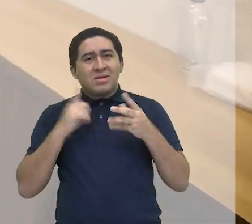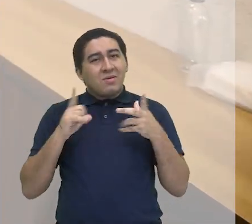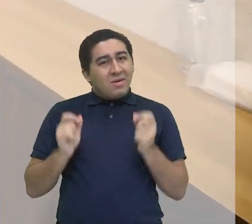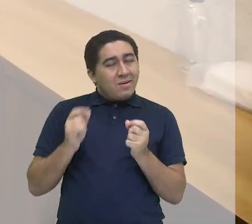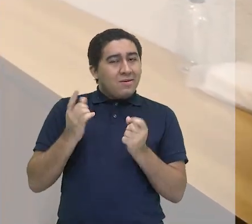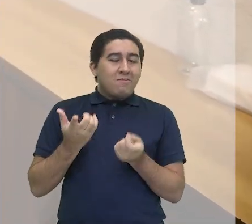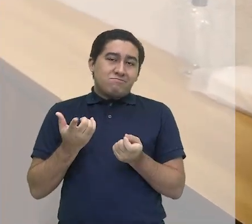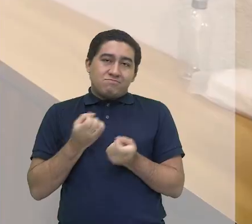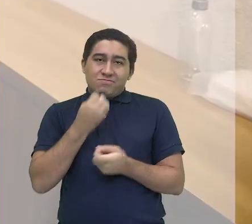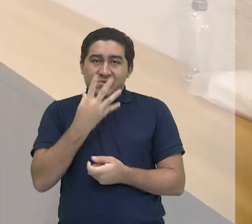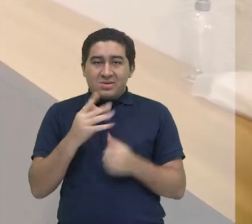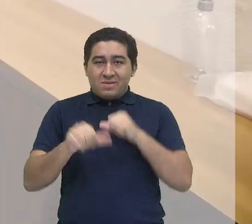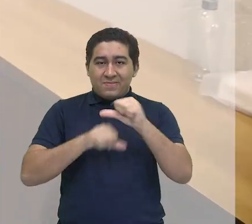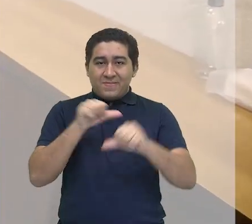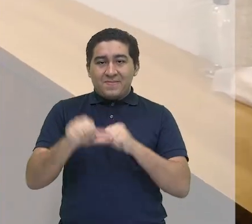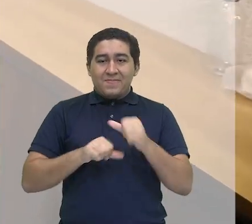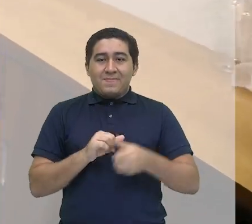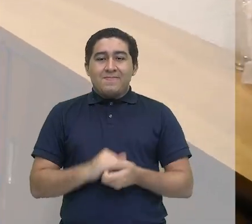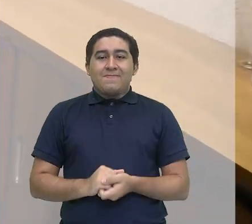beleza.